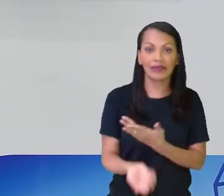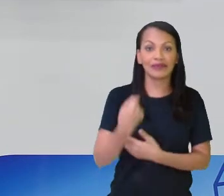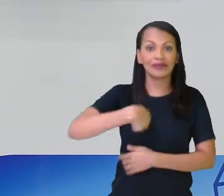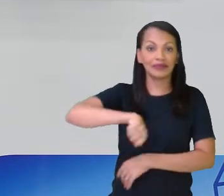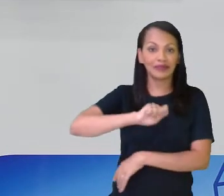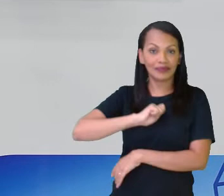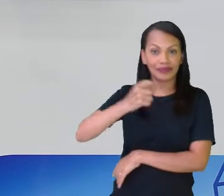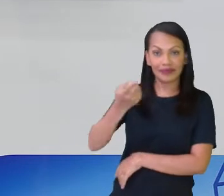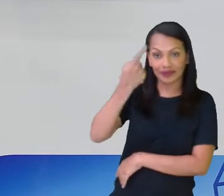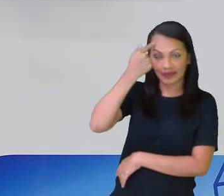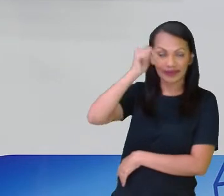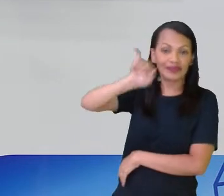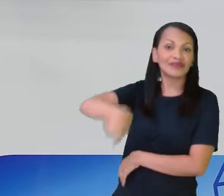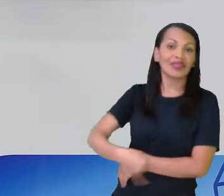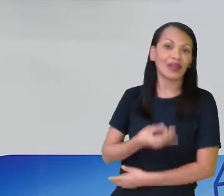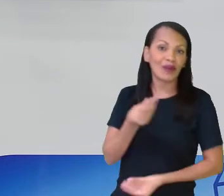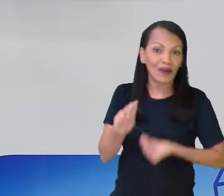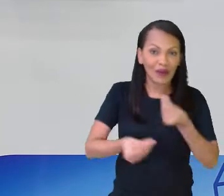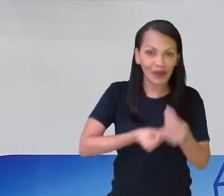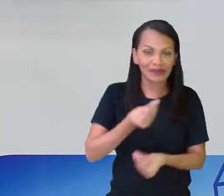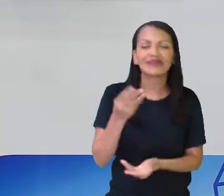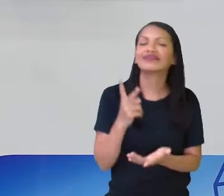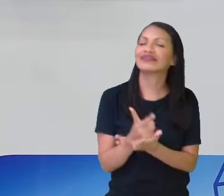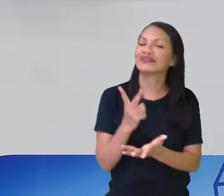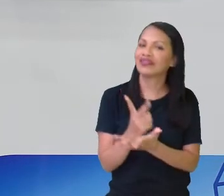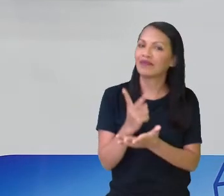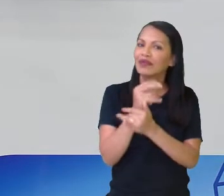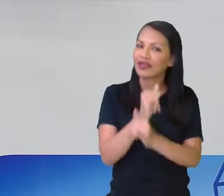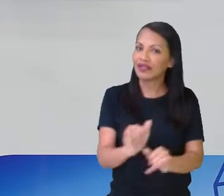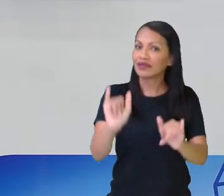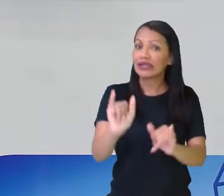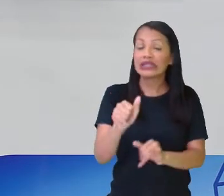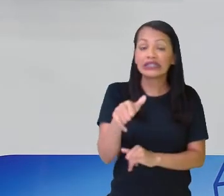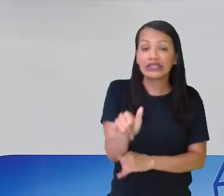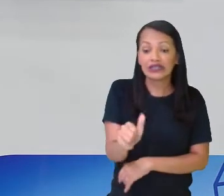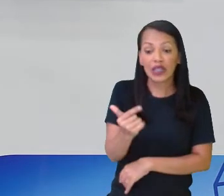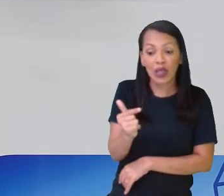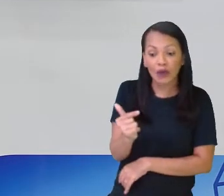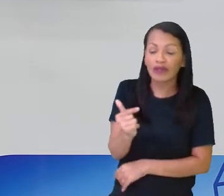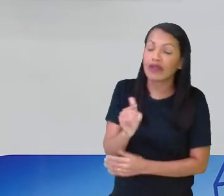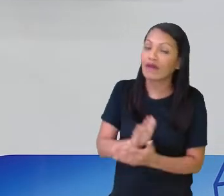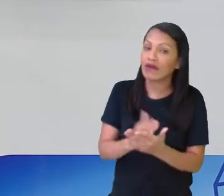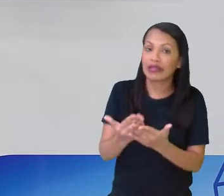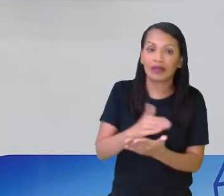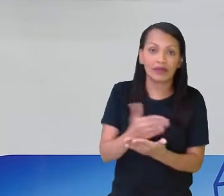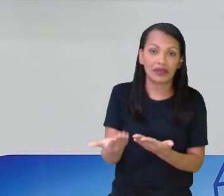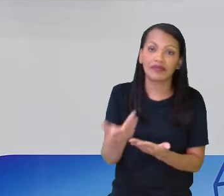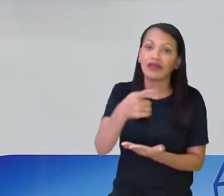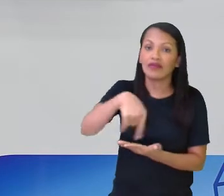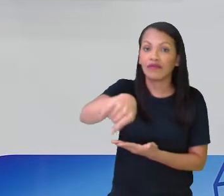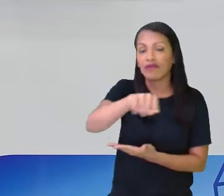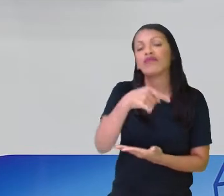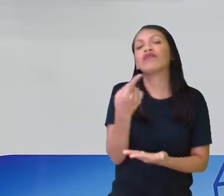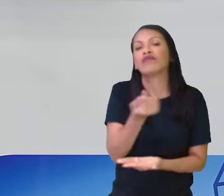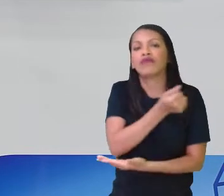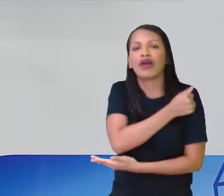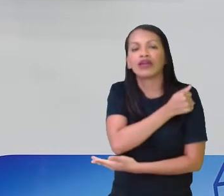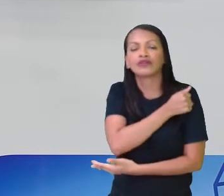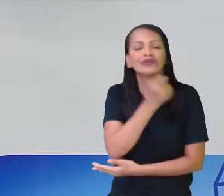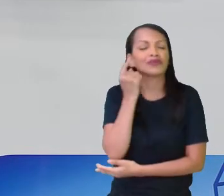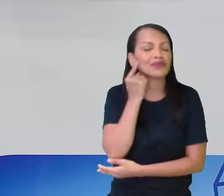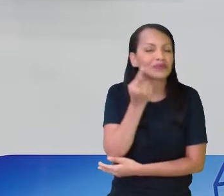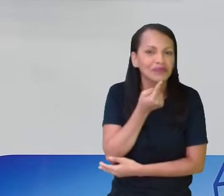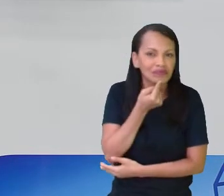aqui, interpretando Libras, como sempre, não é? Eu sempre falo aqui que sem eles, as nossas aulas não chegariam tão longe quanto